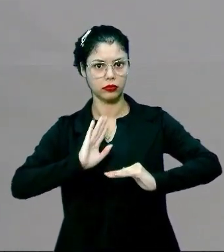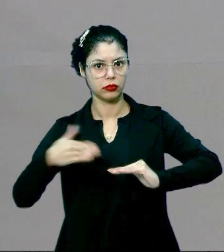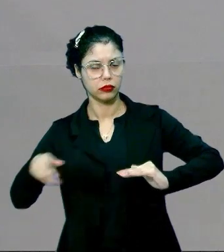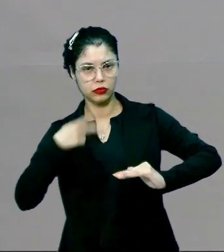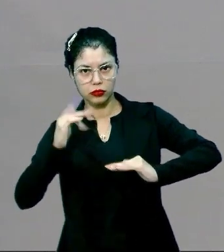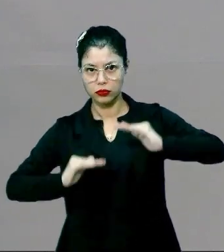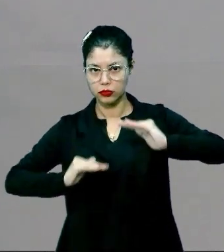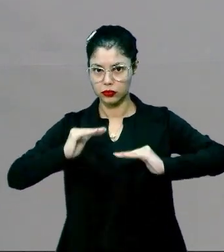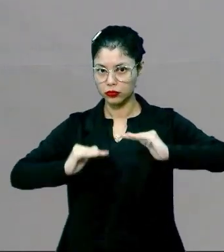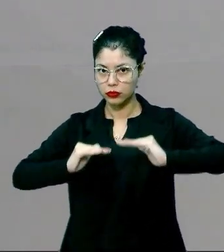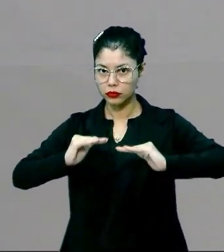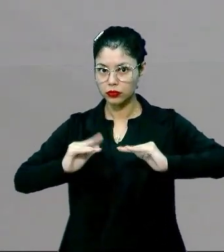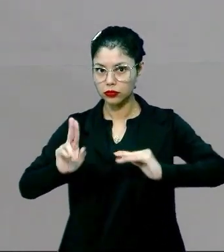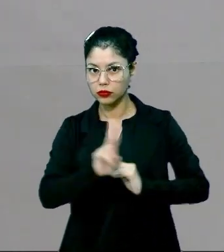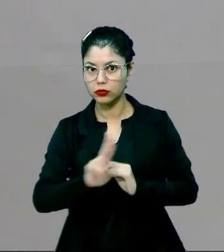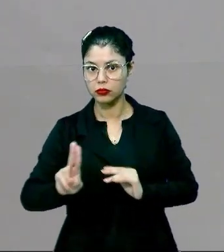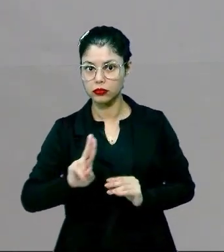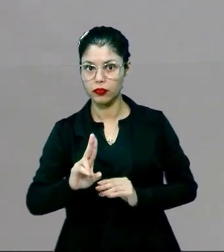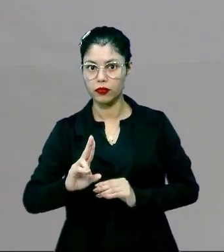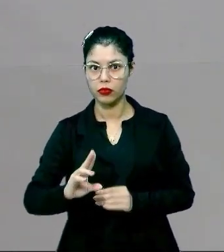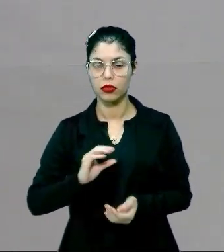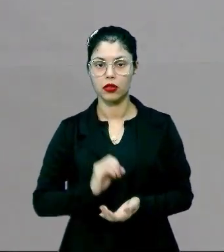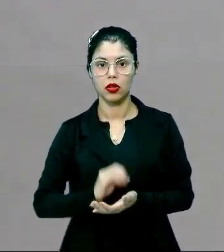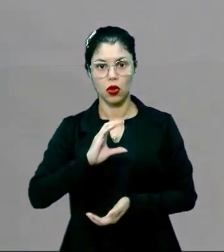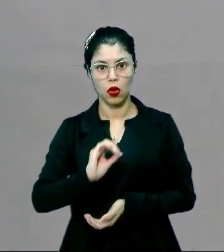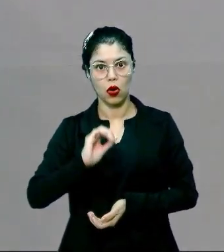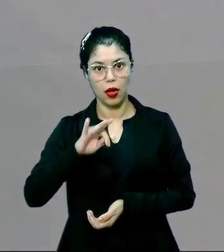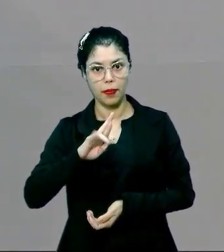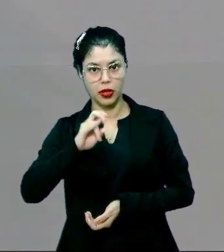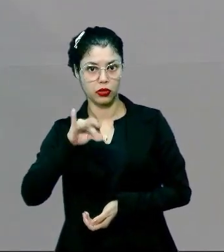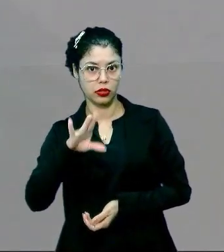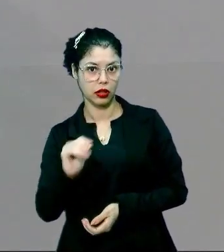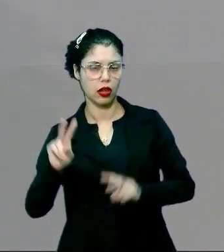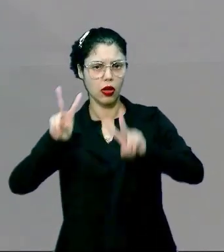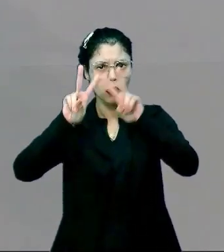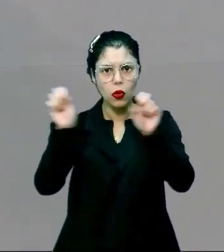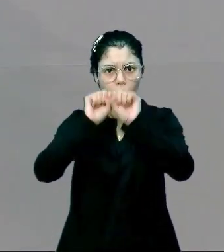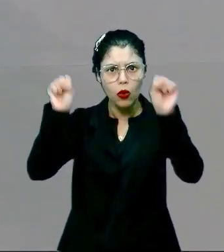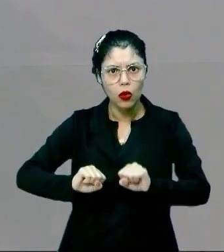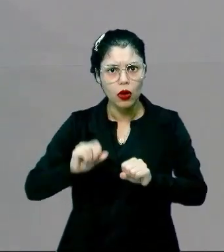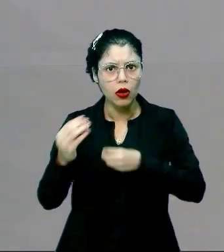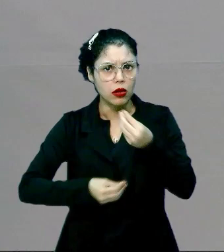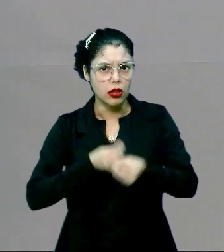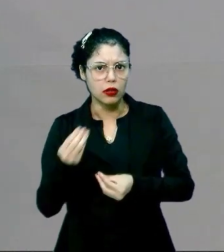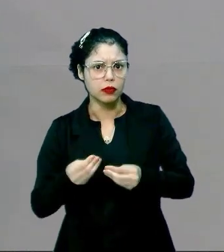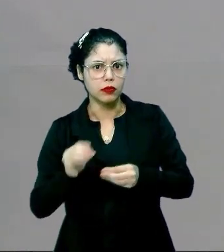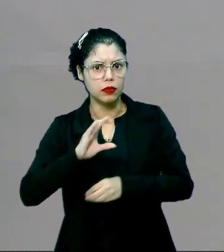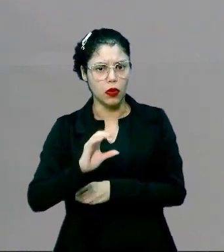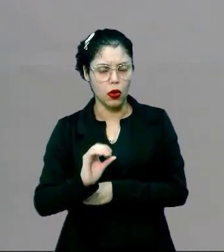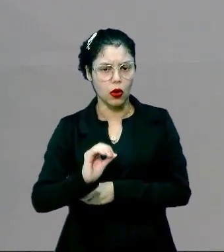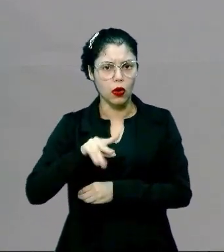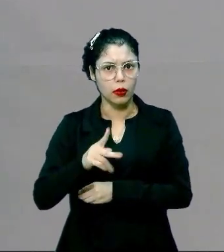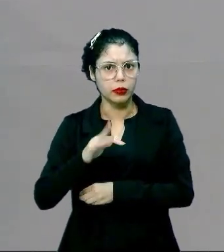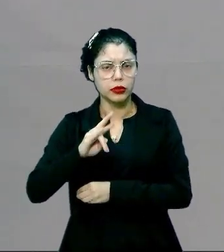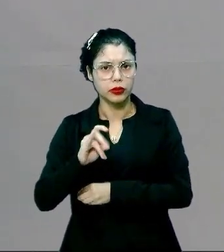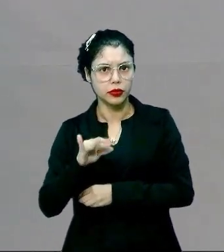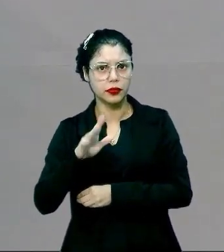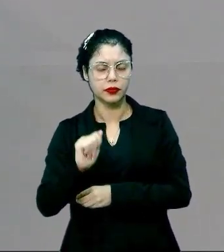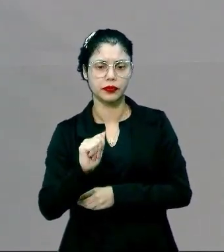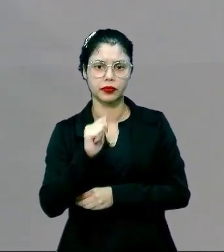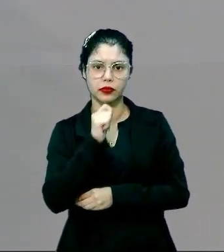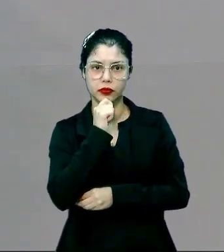falo equilíbrio, pessoal, estou dando o nome de homeostase. Então, como é que esse sistema urinário ele faz essa homeostase dentro do nosso corpo?